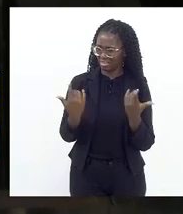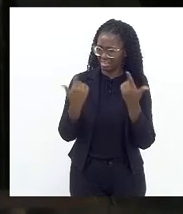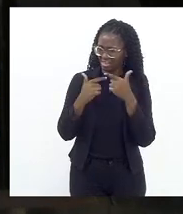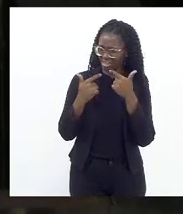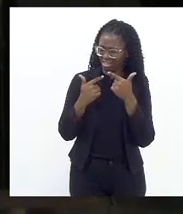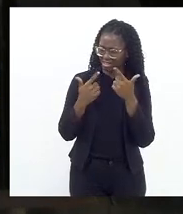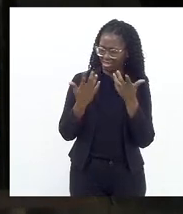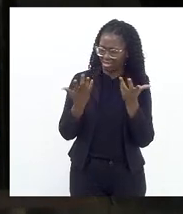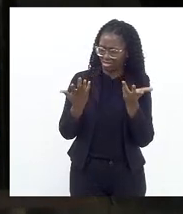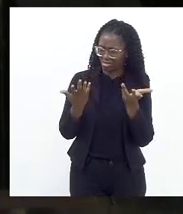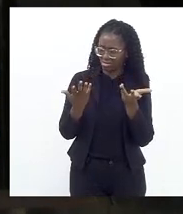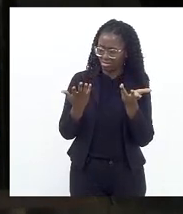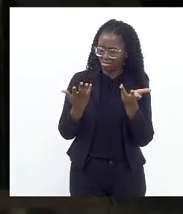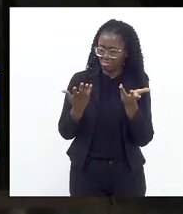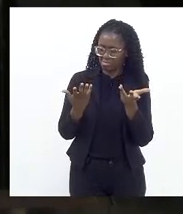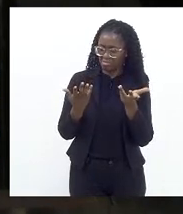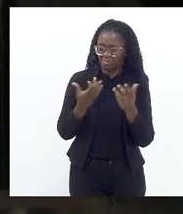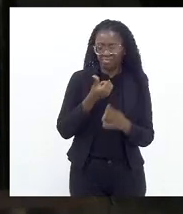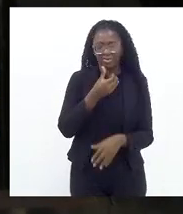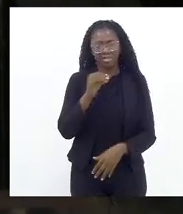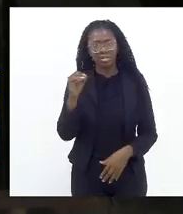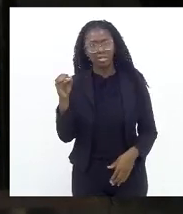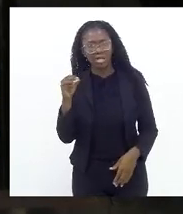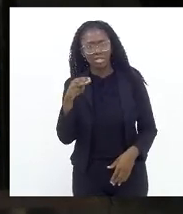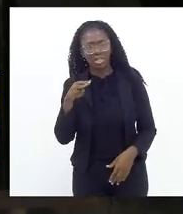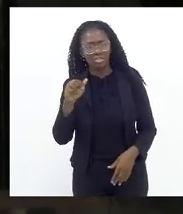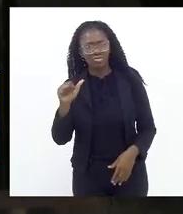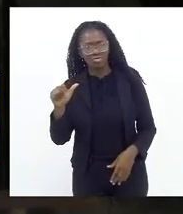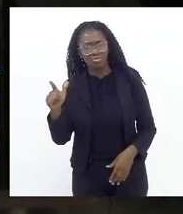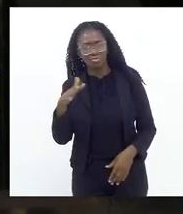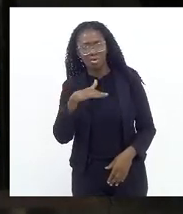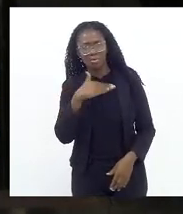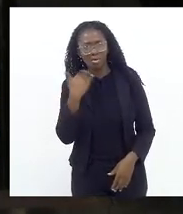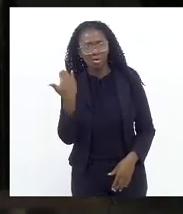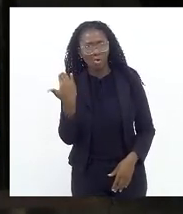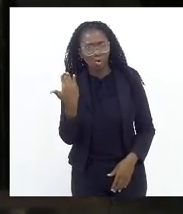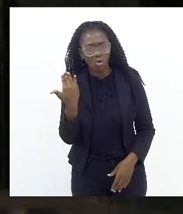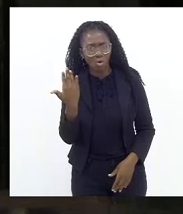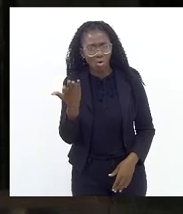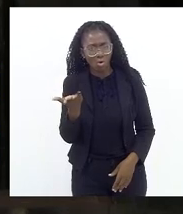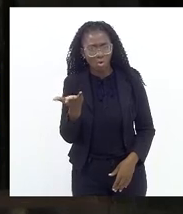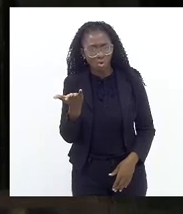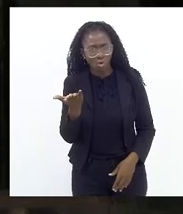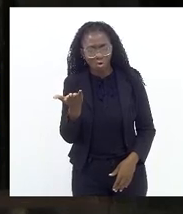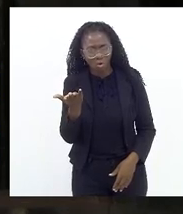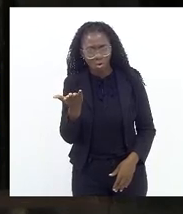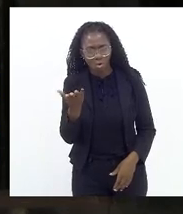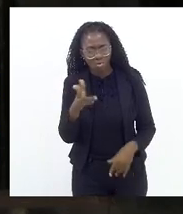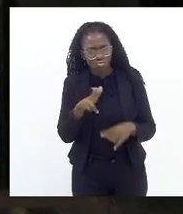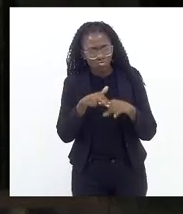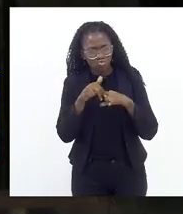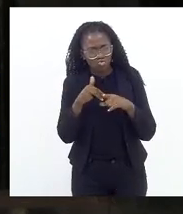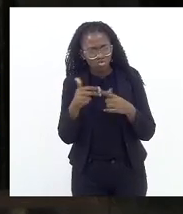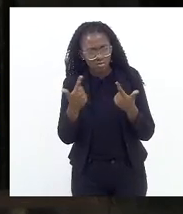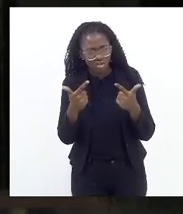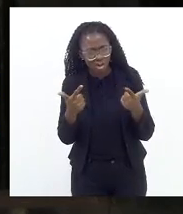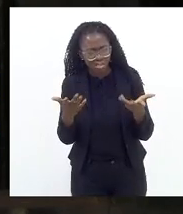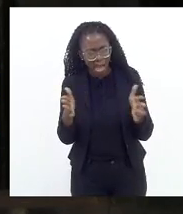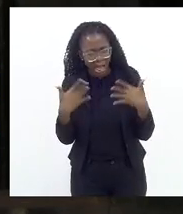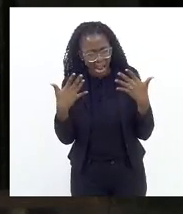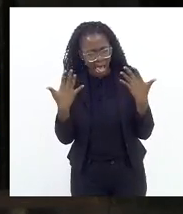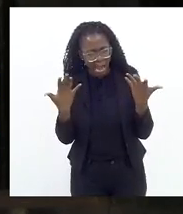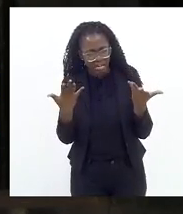Gargalhar diante de 600 mil mortos? Não há motivo algum para alegria, para